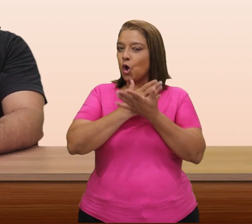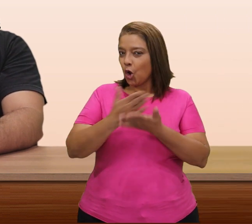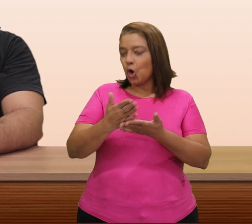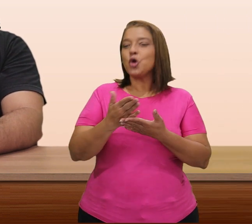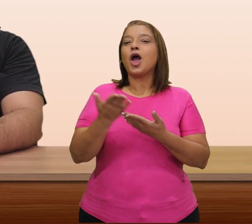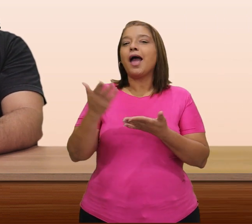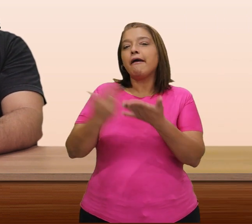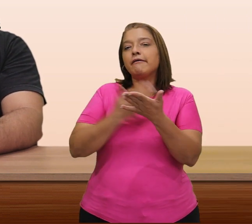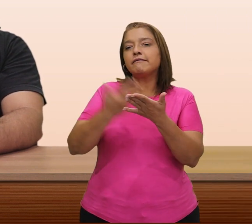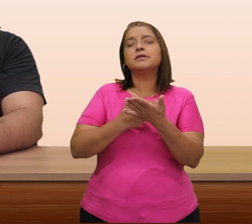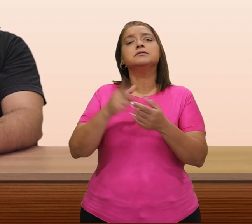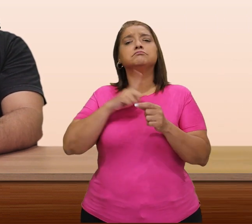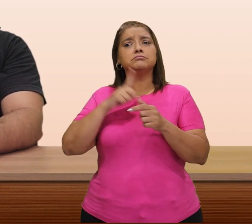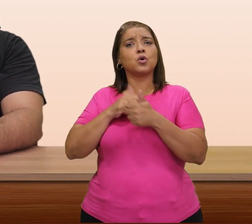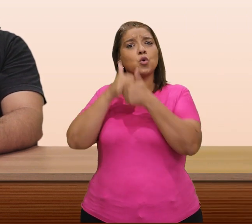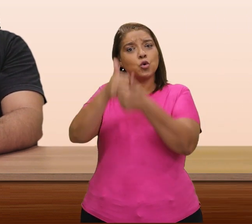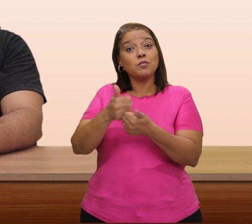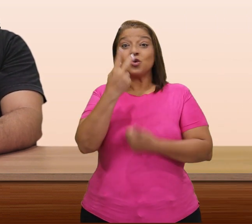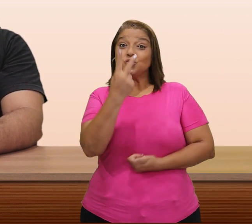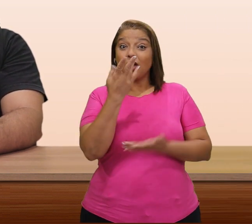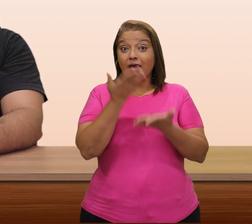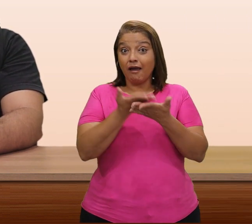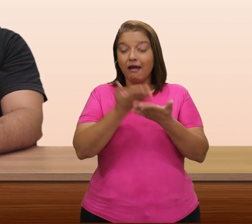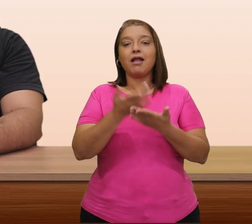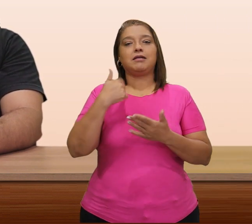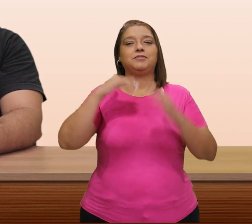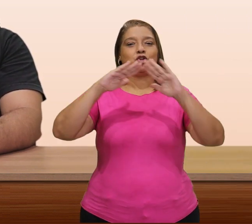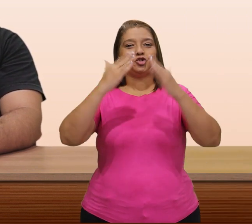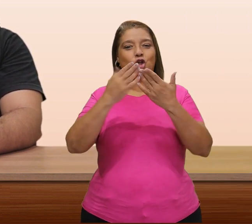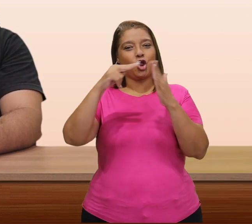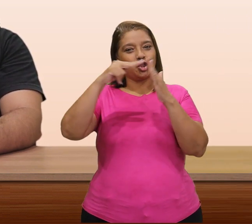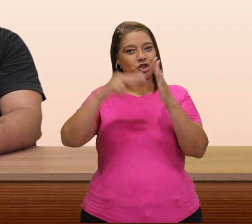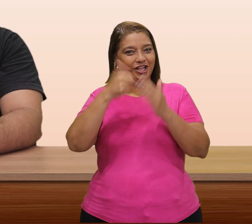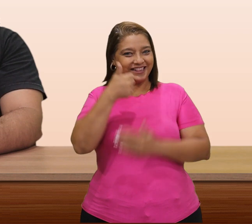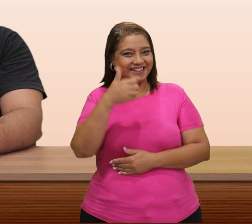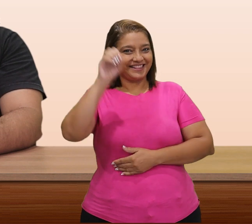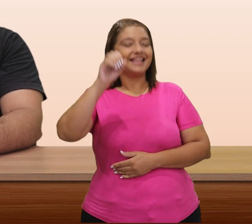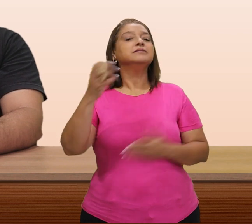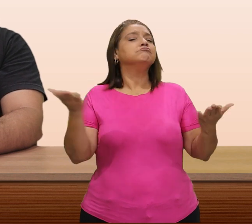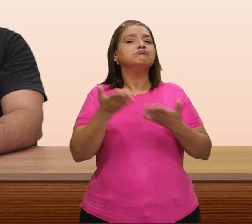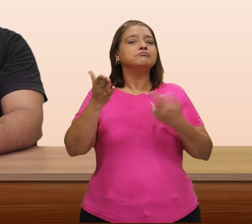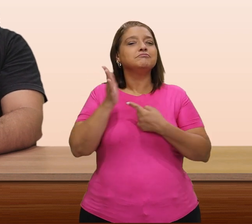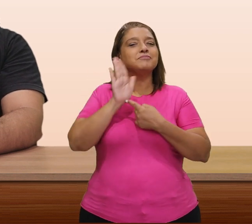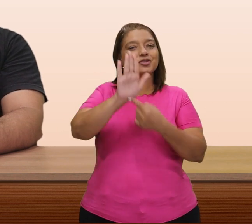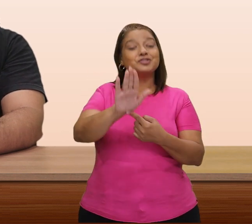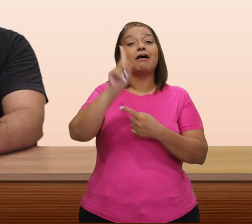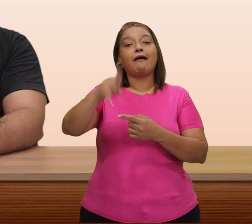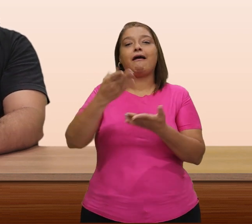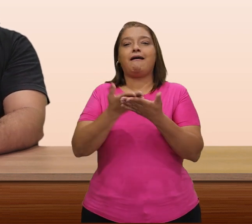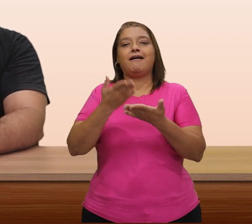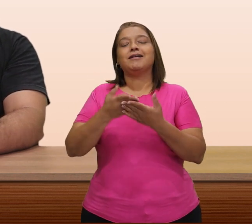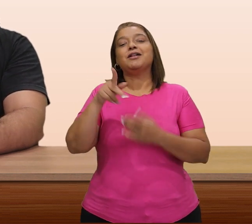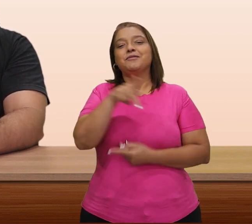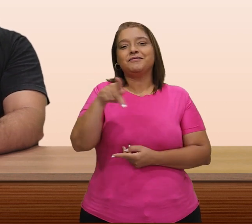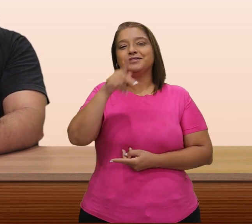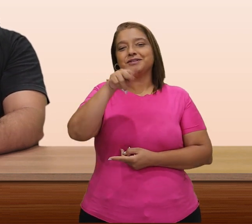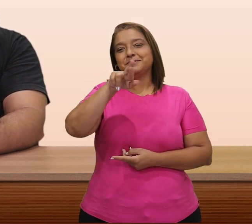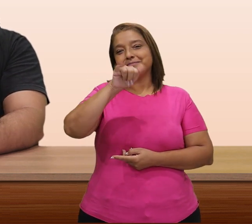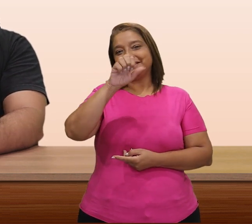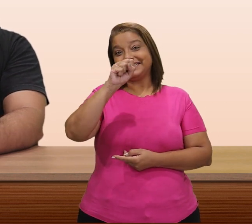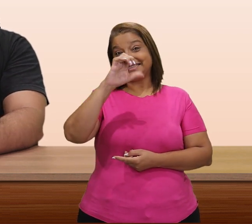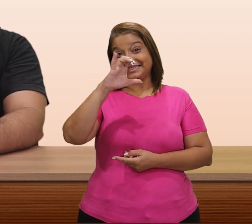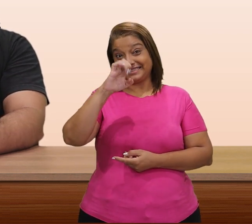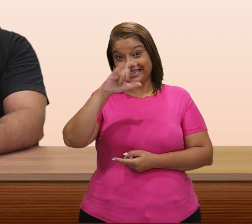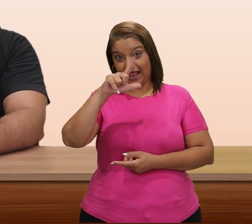Hoje vamos começar o Revista acompanhando duas aulas do Minha Escola é Nota 10. E vamos assistir ao vídeo da professora Priscila,